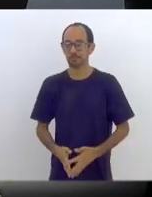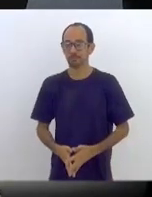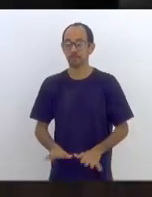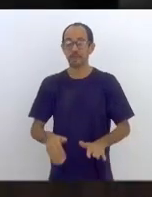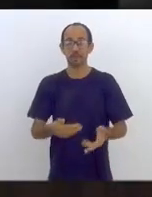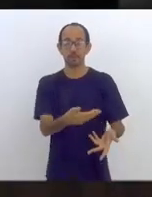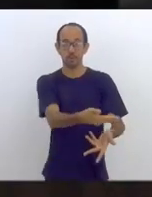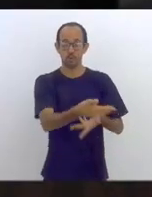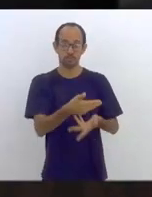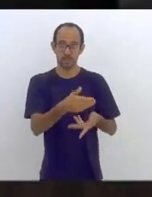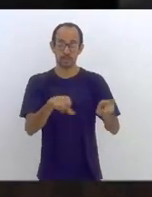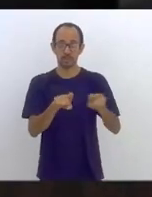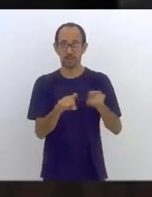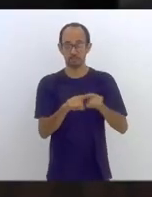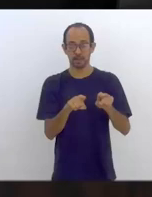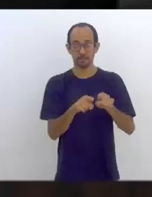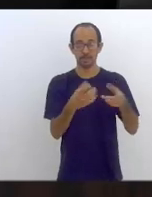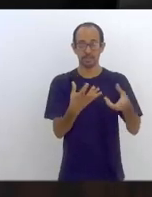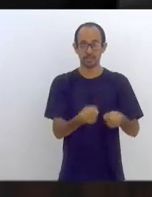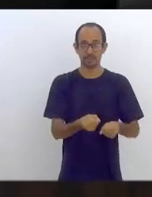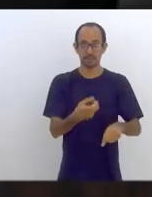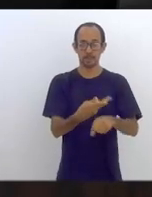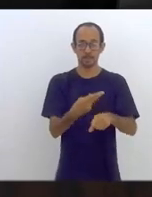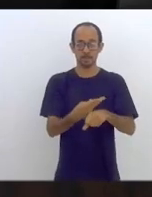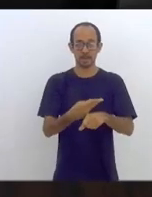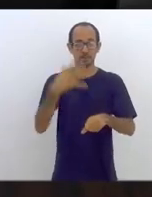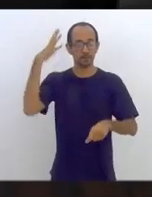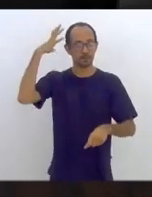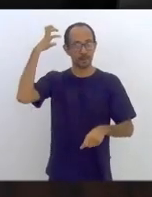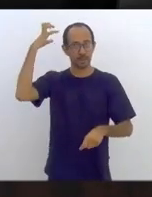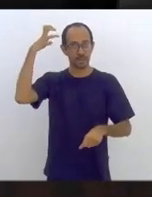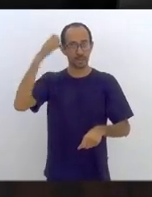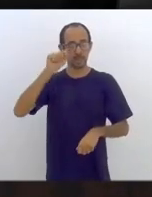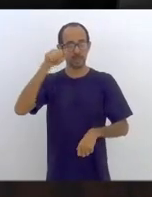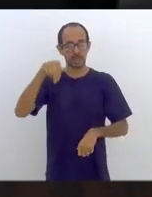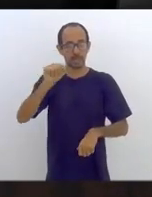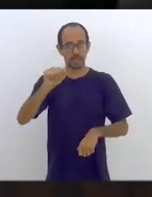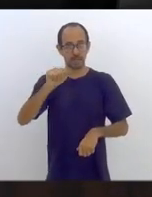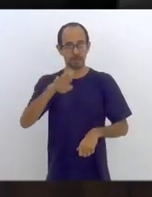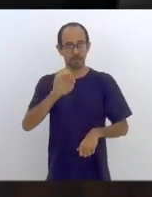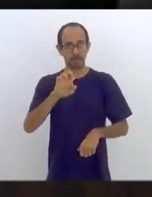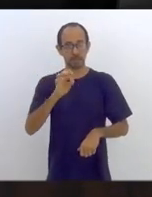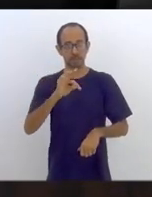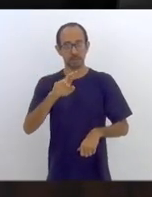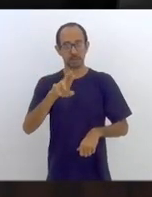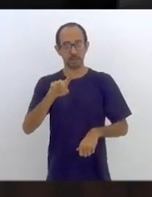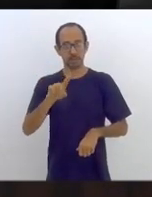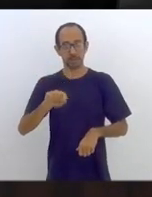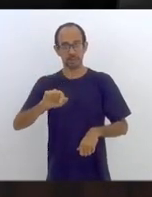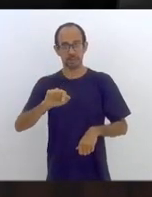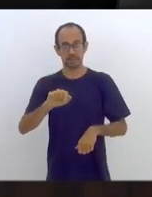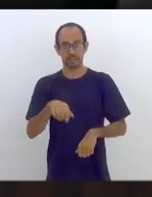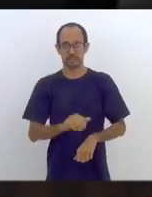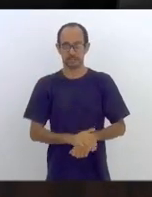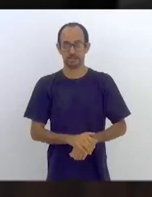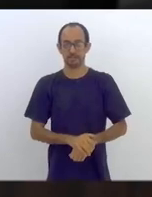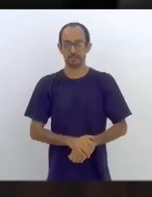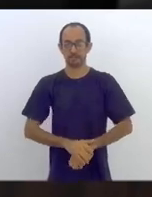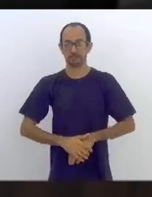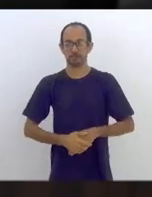Quero convidar para receber o prêmio Marielle Franco, Ana Beatriz Bernardes Nunes.